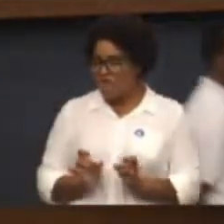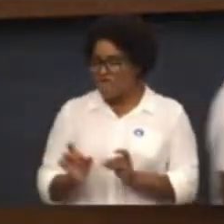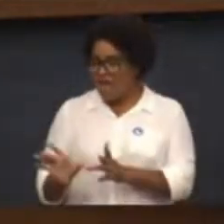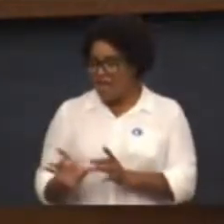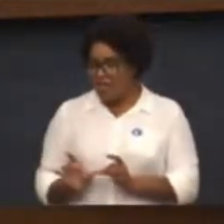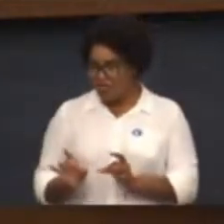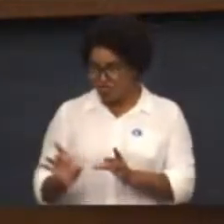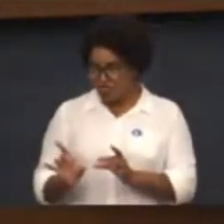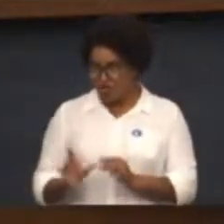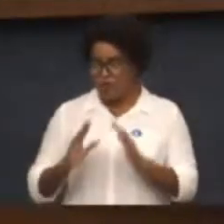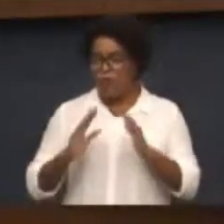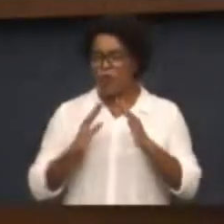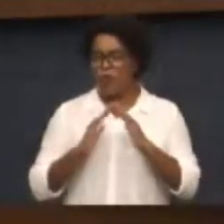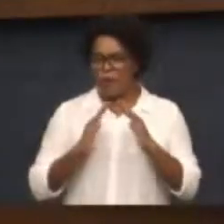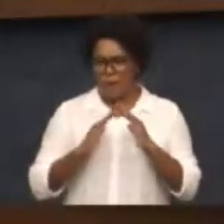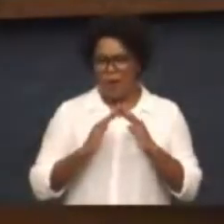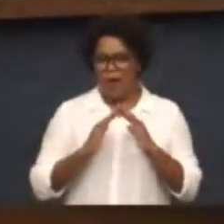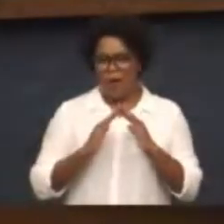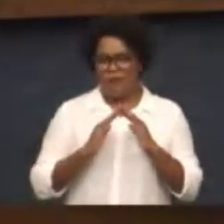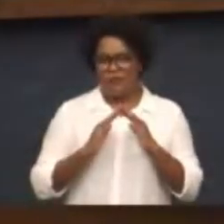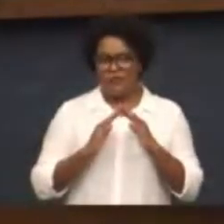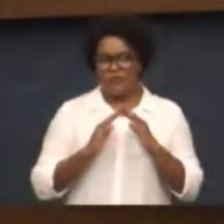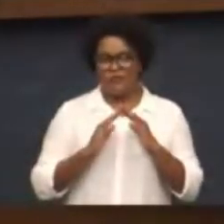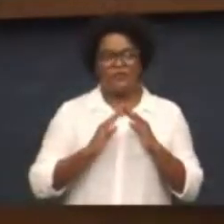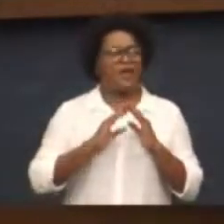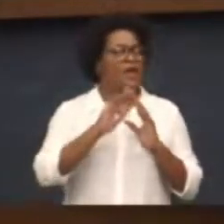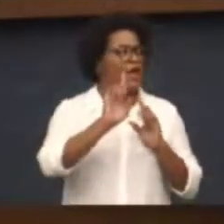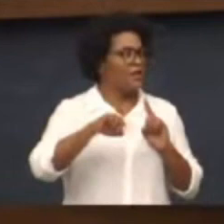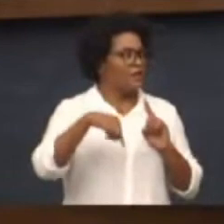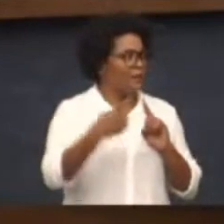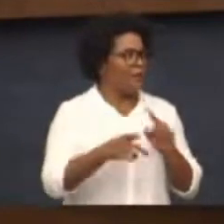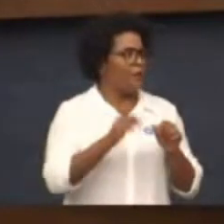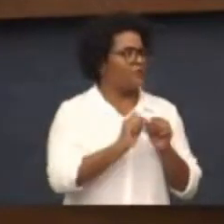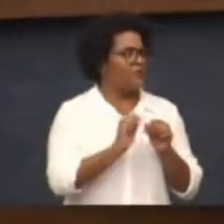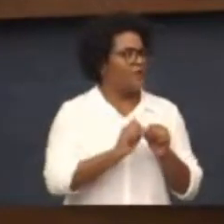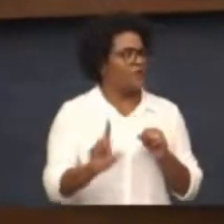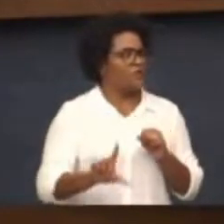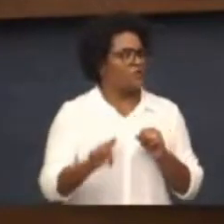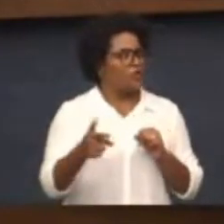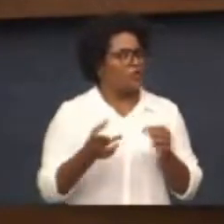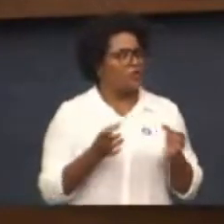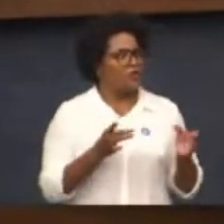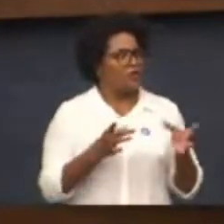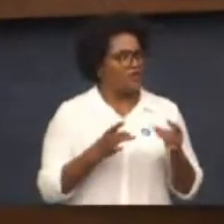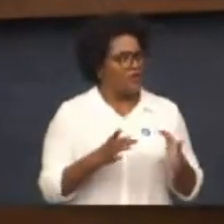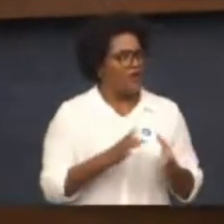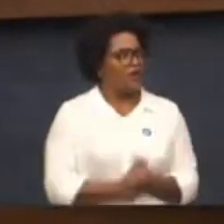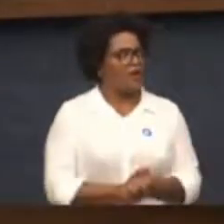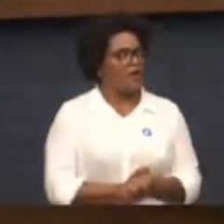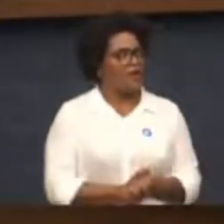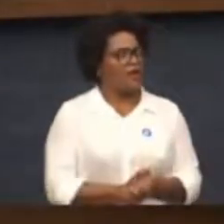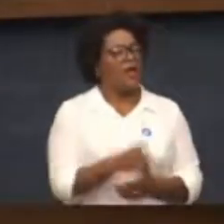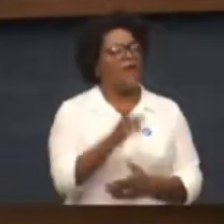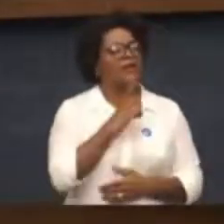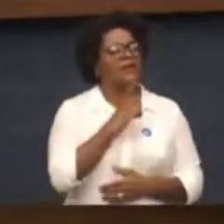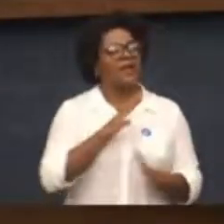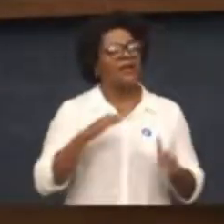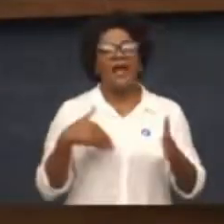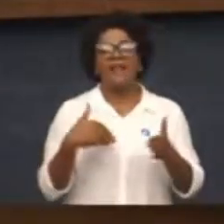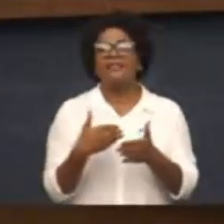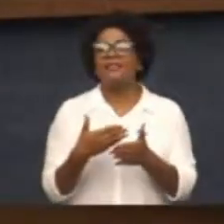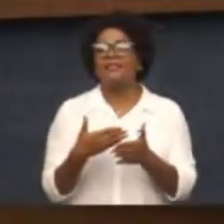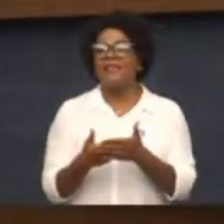segundo, depois há uma outra venda, vai para um terceiro, que vai até para, sei lá, o quarto proprietário